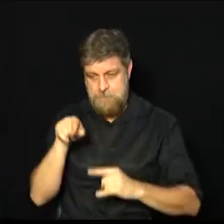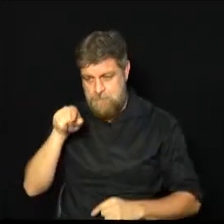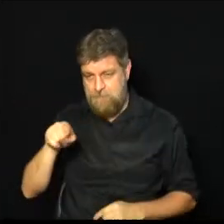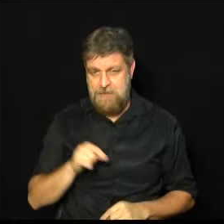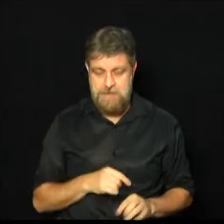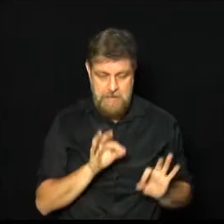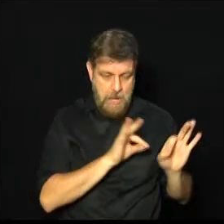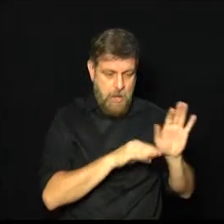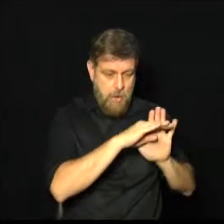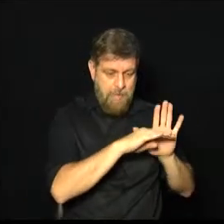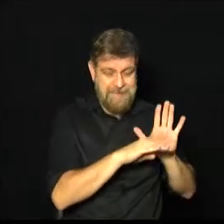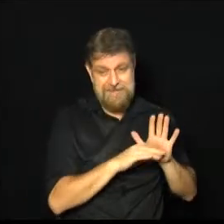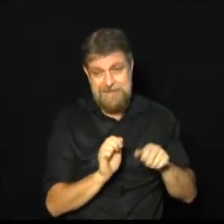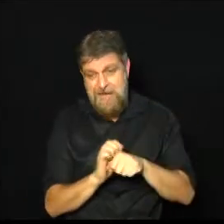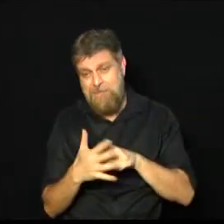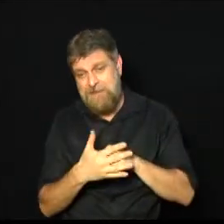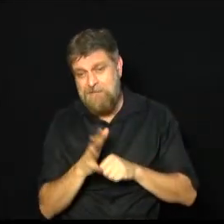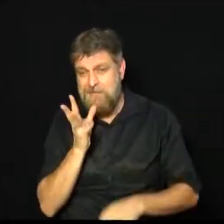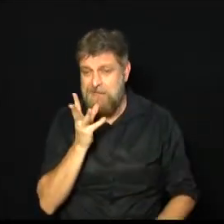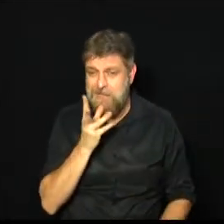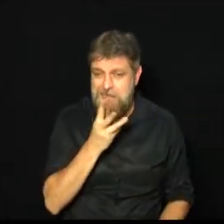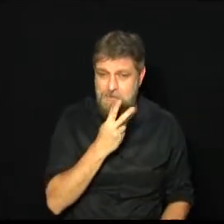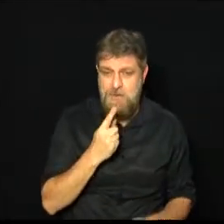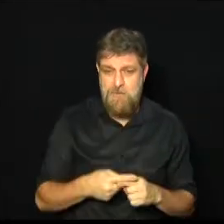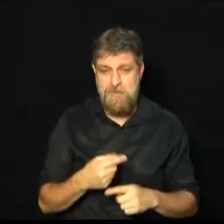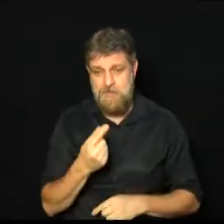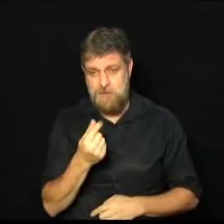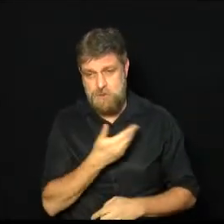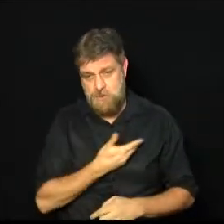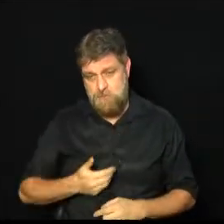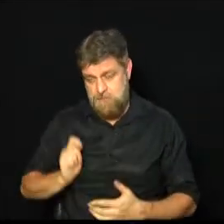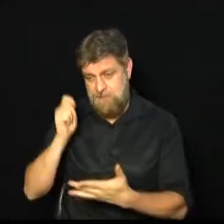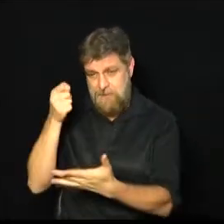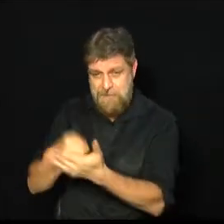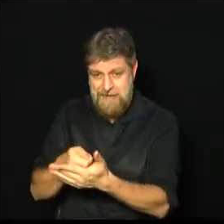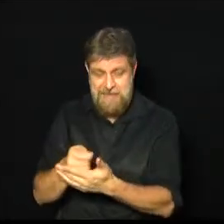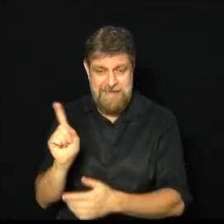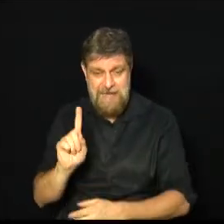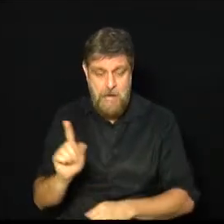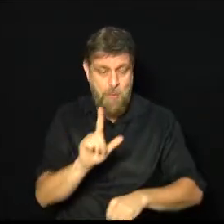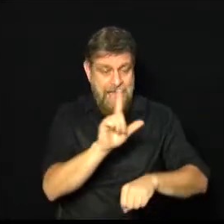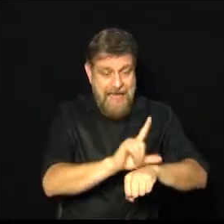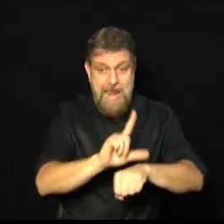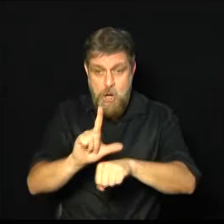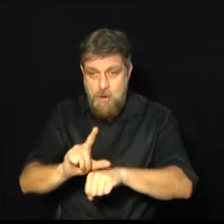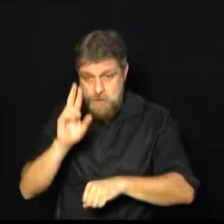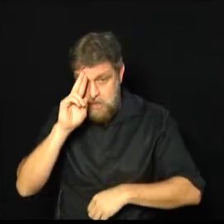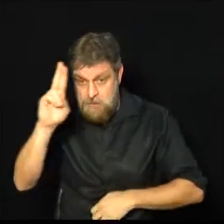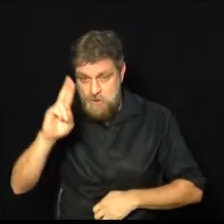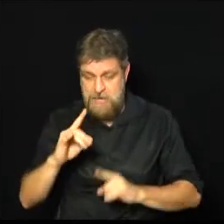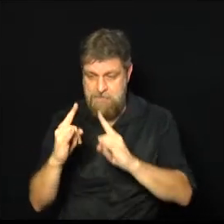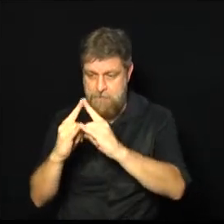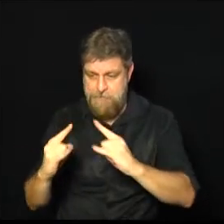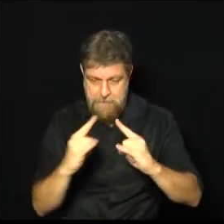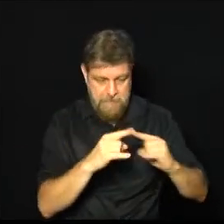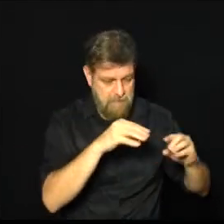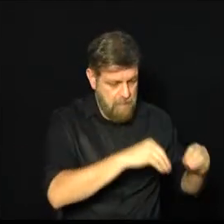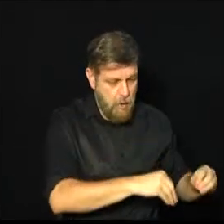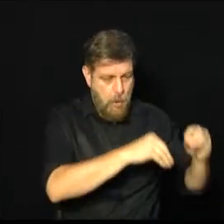Prefeitura. Essa história da pandemia, claro, né, porque vai ser custeada pelos comerciantes, e é evidente que isso teve que ter um pouco